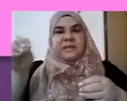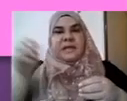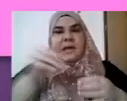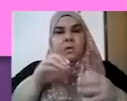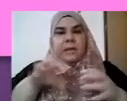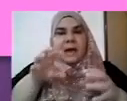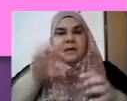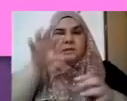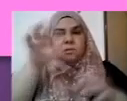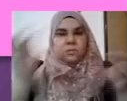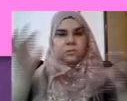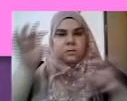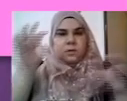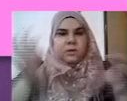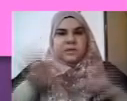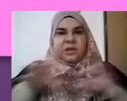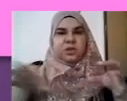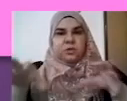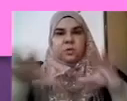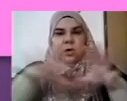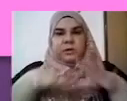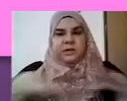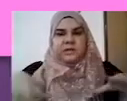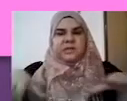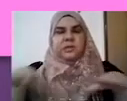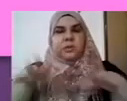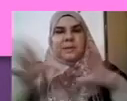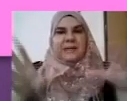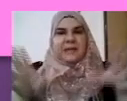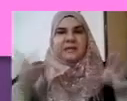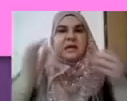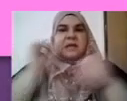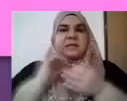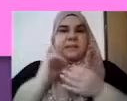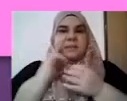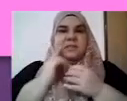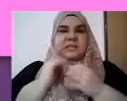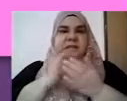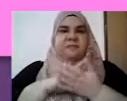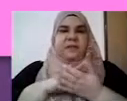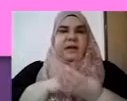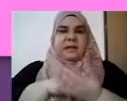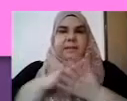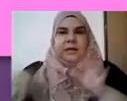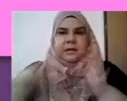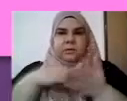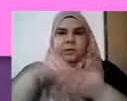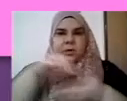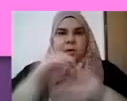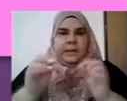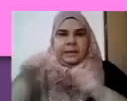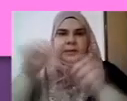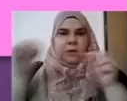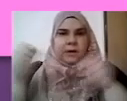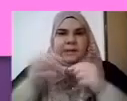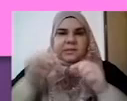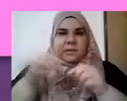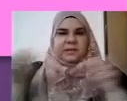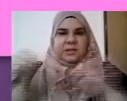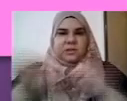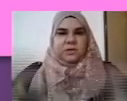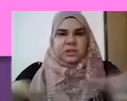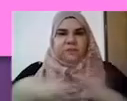pentágonos irregulares, um encostadinho no outro aí sem sobrar nada, sem precisar ficar quebrando e colando, igual